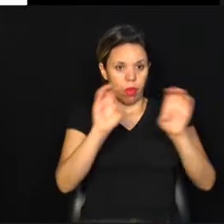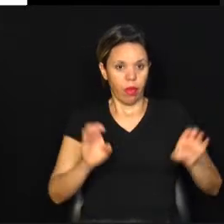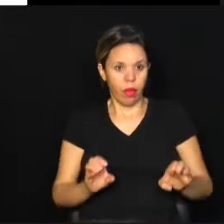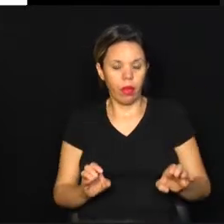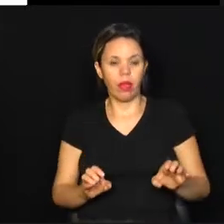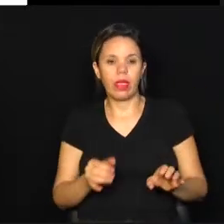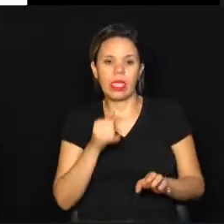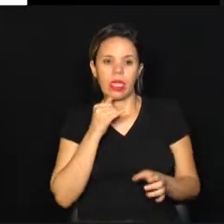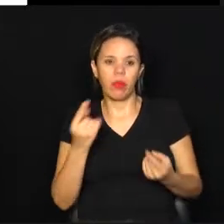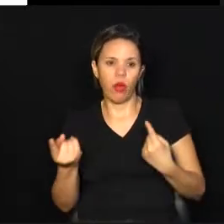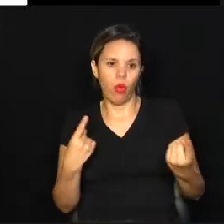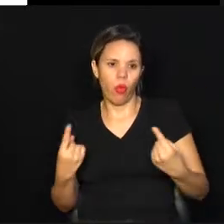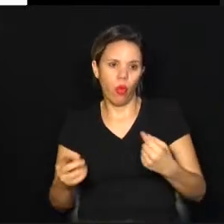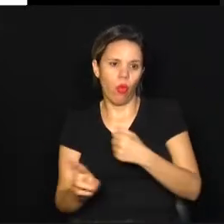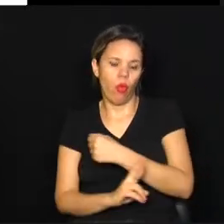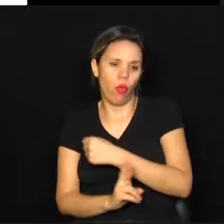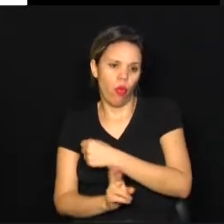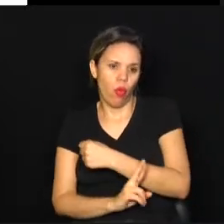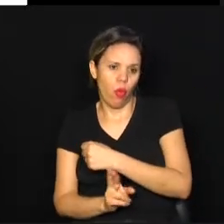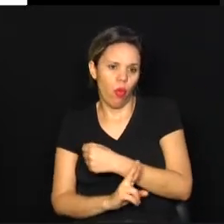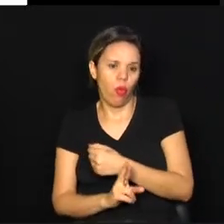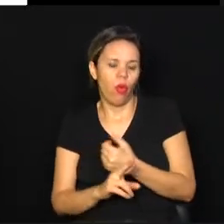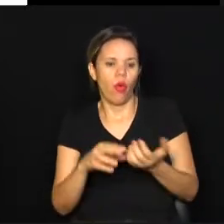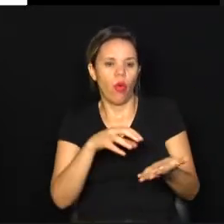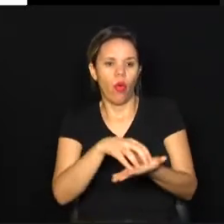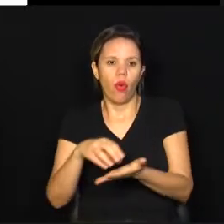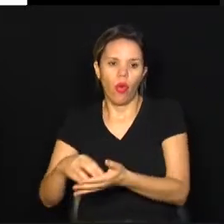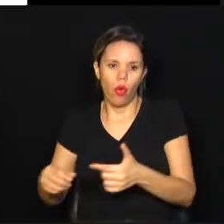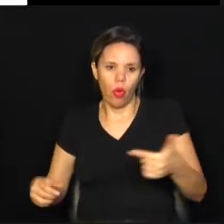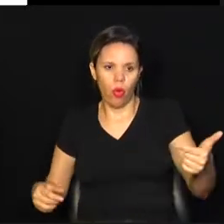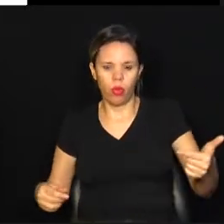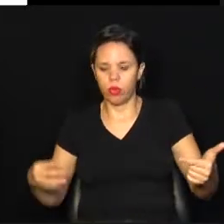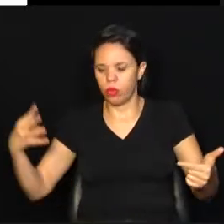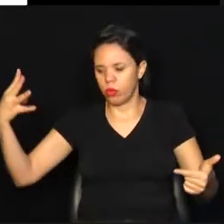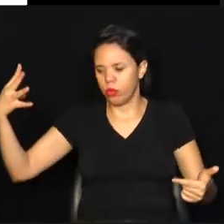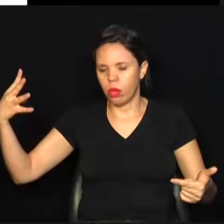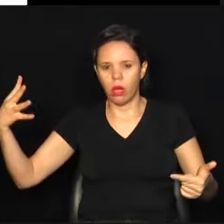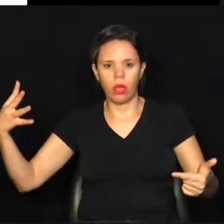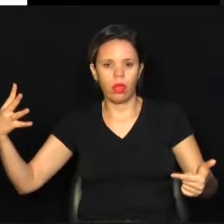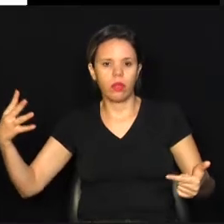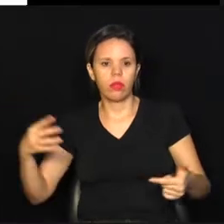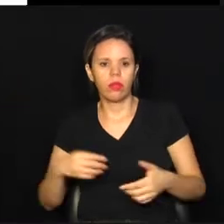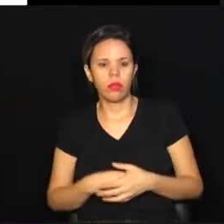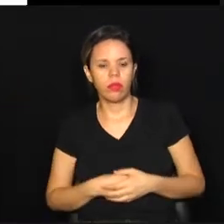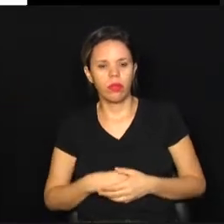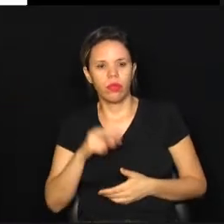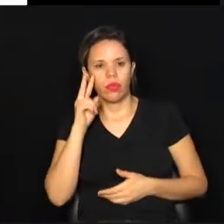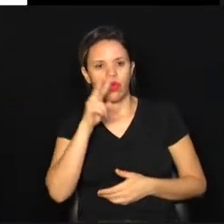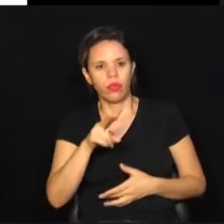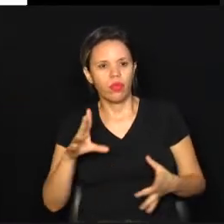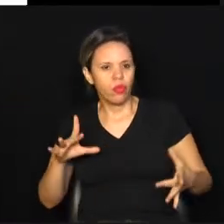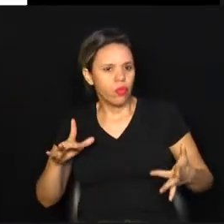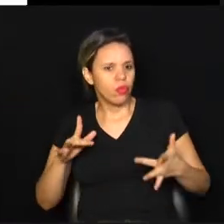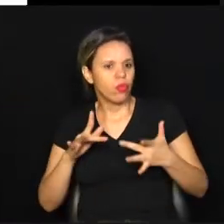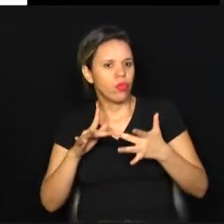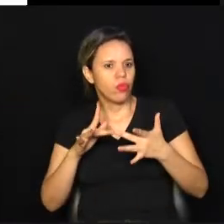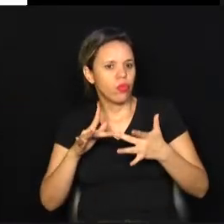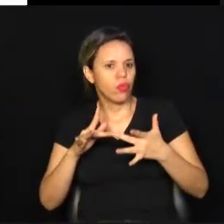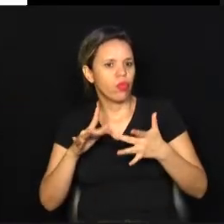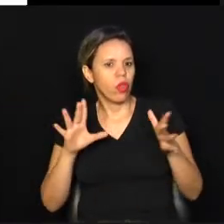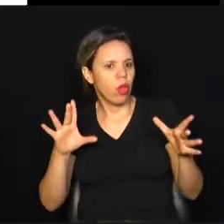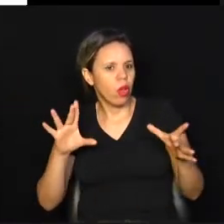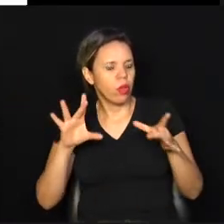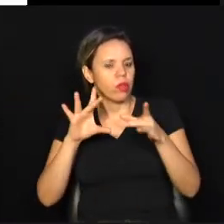Vejam aqui as nossas zonas de centralidade 2 e 4, né, e vejam o eixo, né, esse eixo